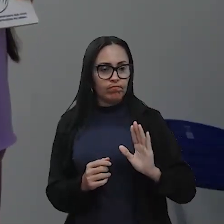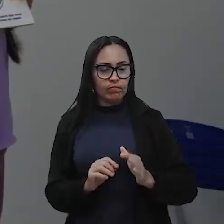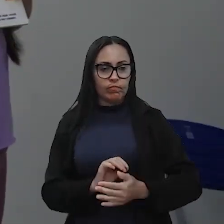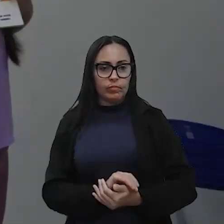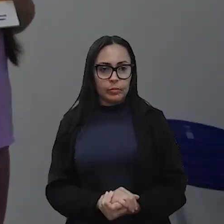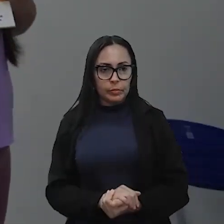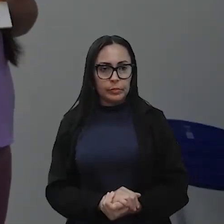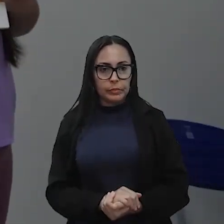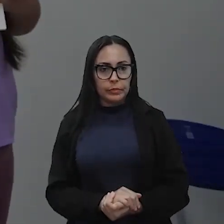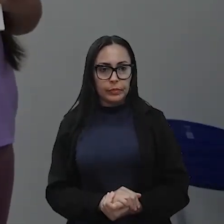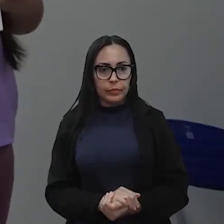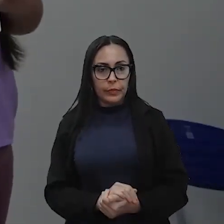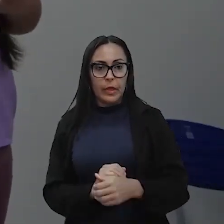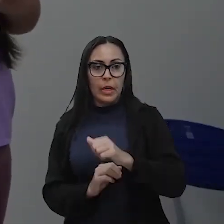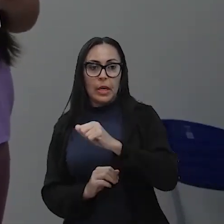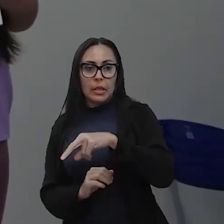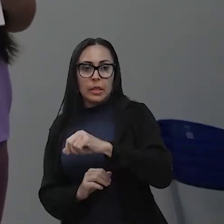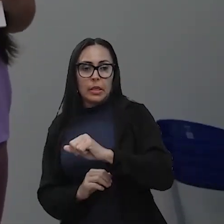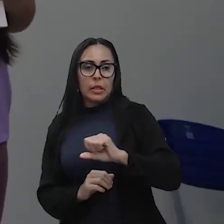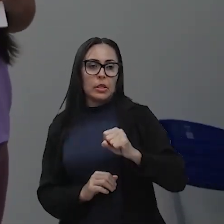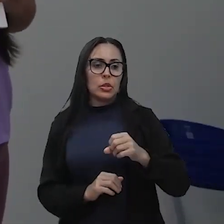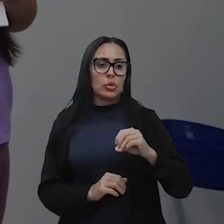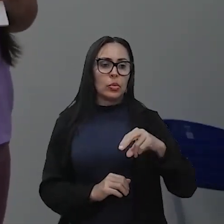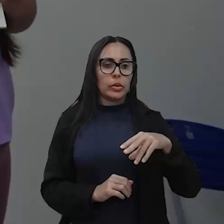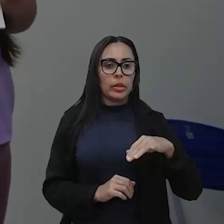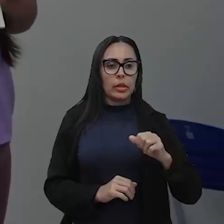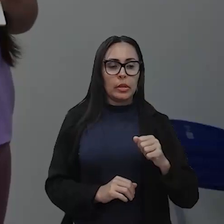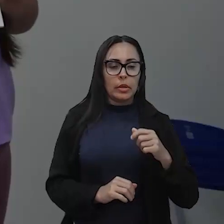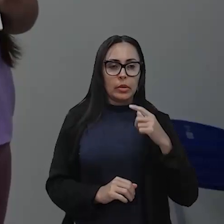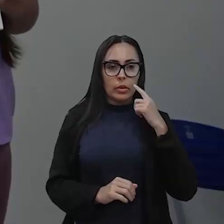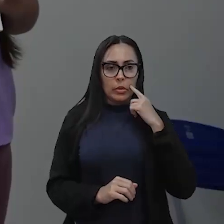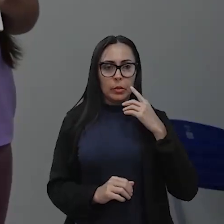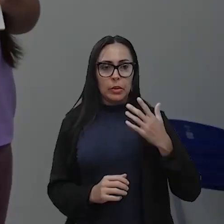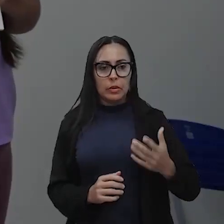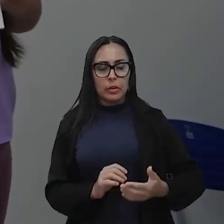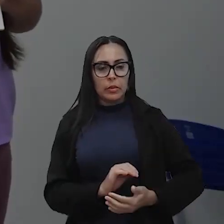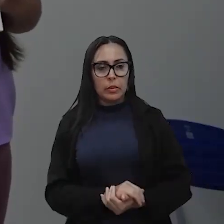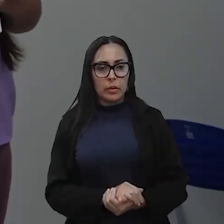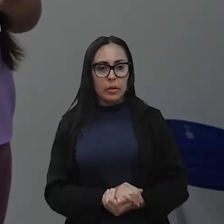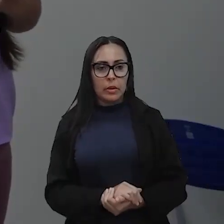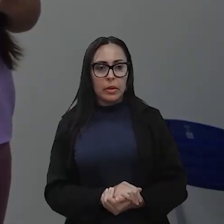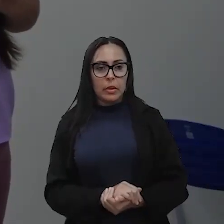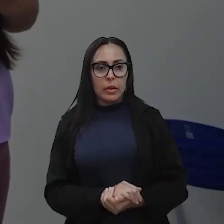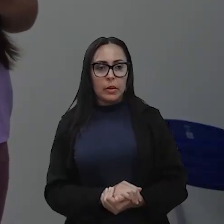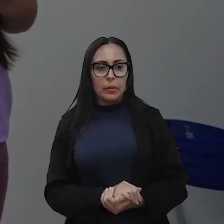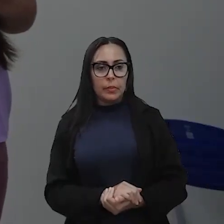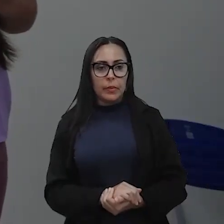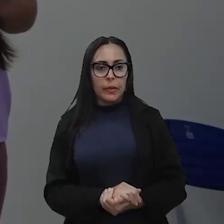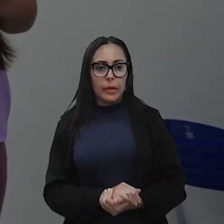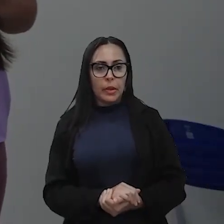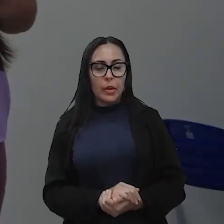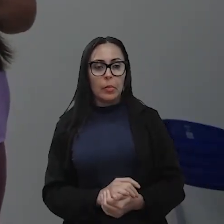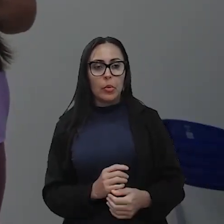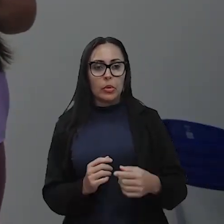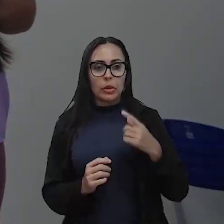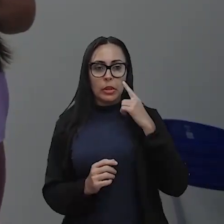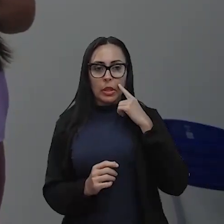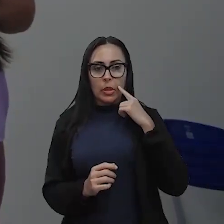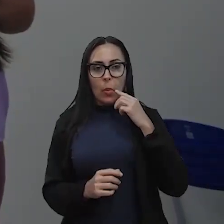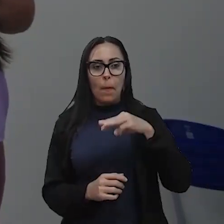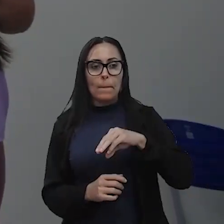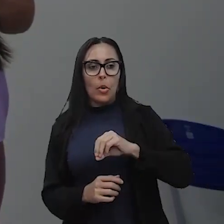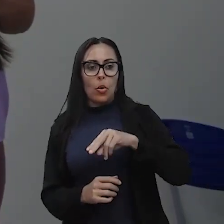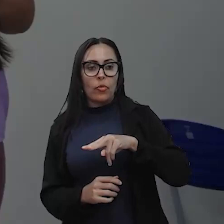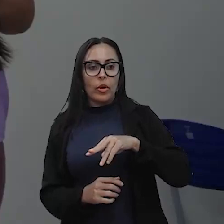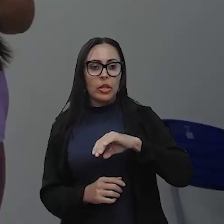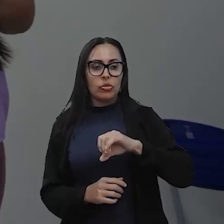e Sônia disse. Não é mais tocando pianinho. Por quê? Porque nódulos móveis, como esse da letra C,